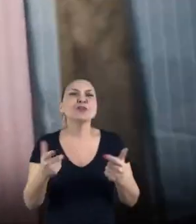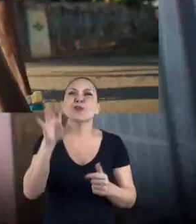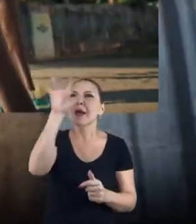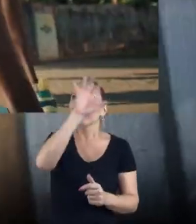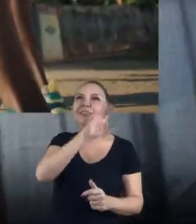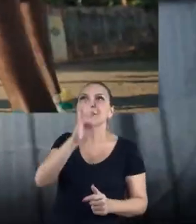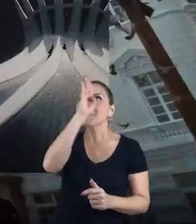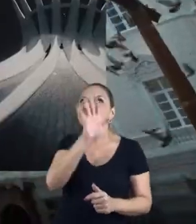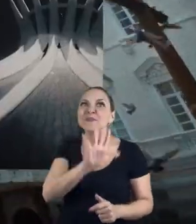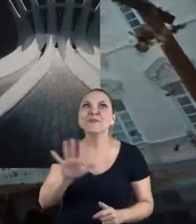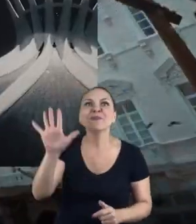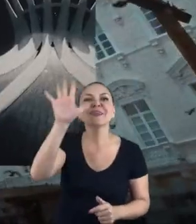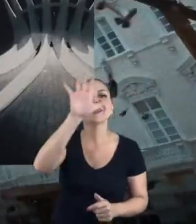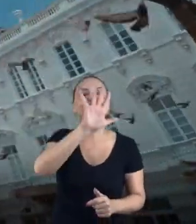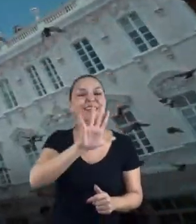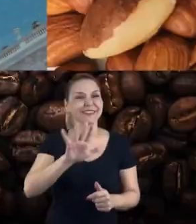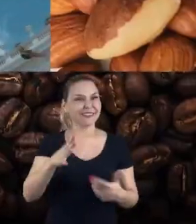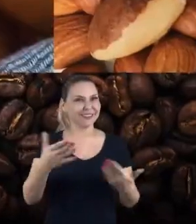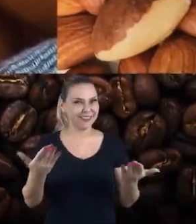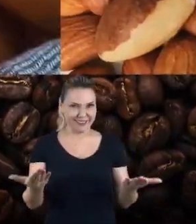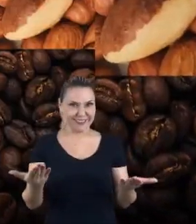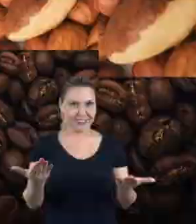Todas as regiões.